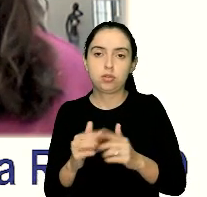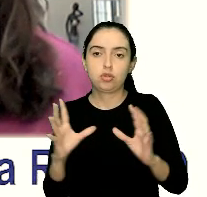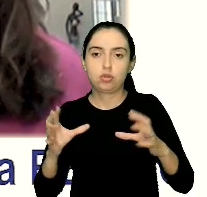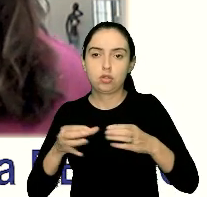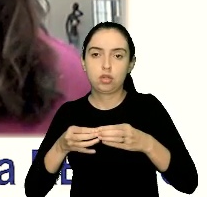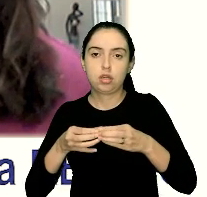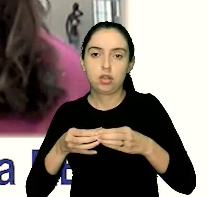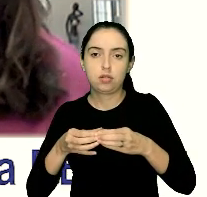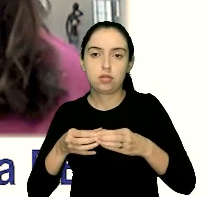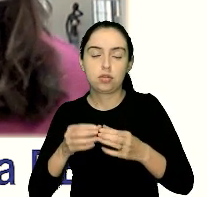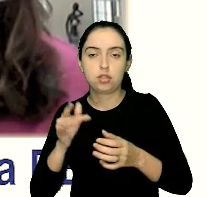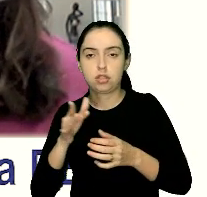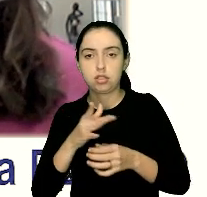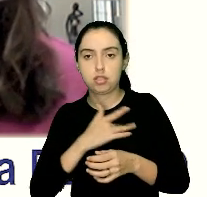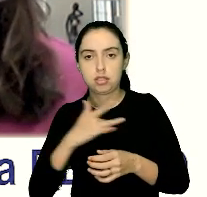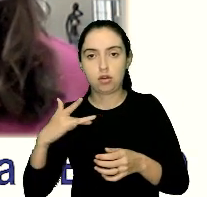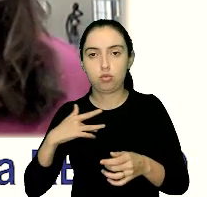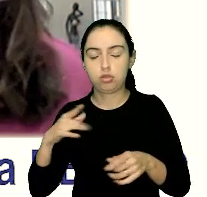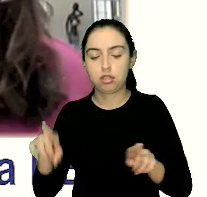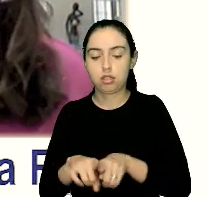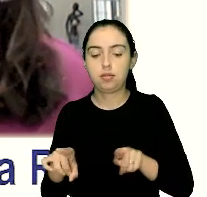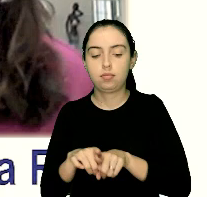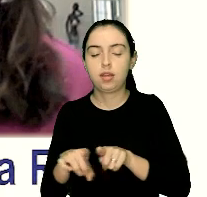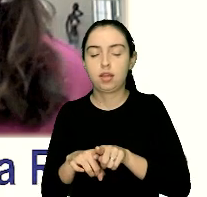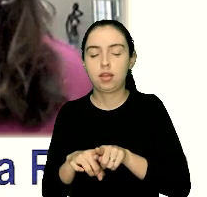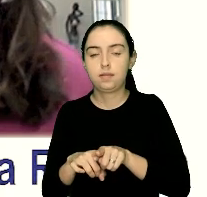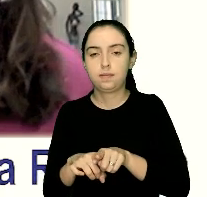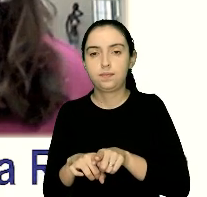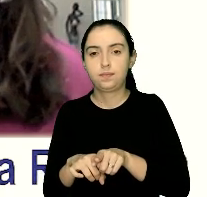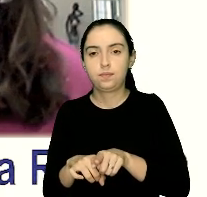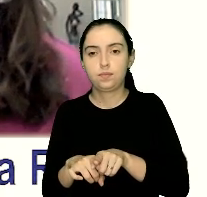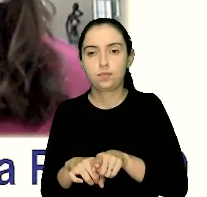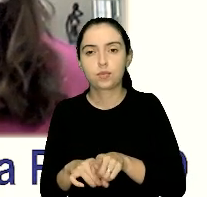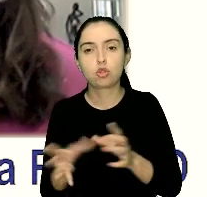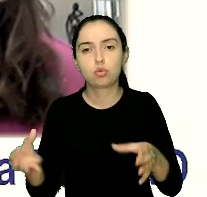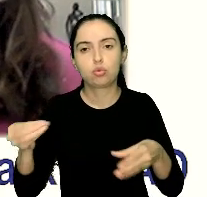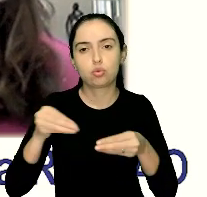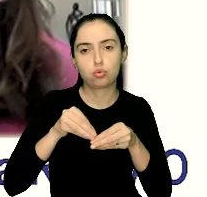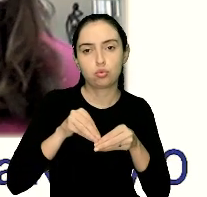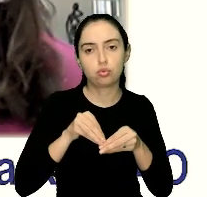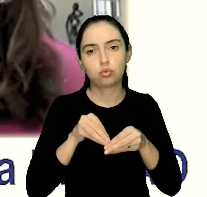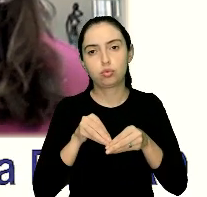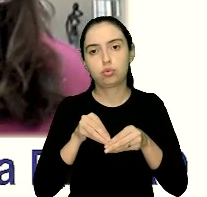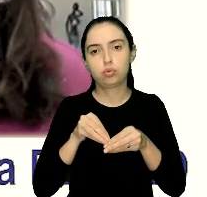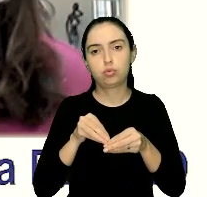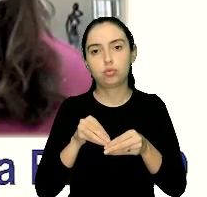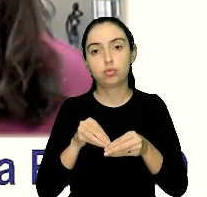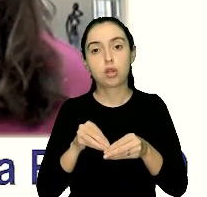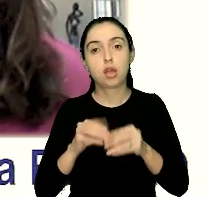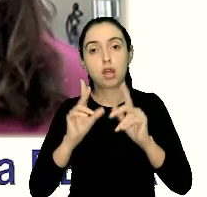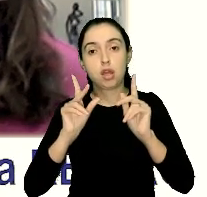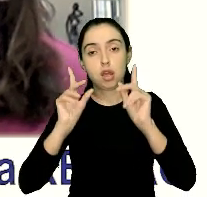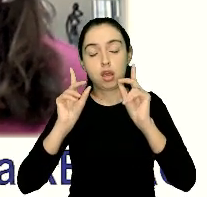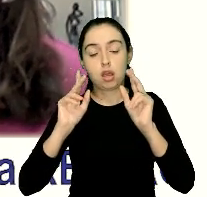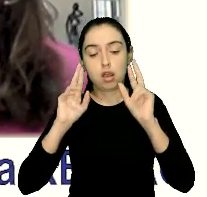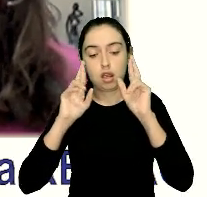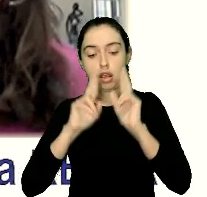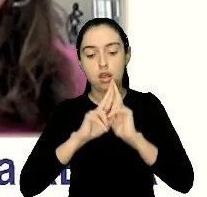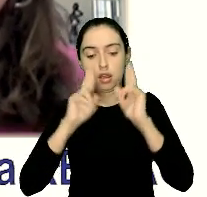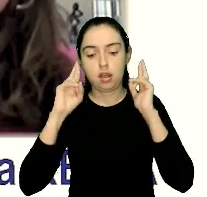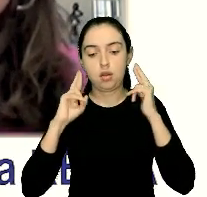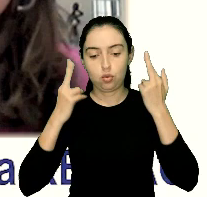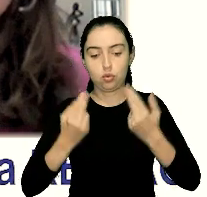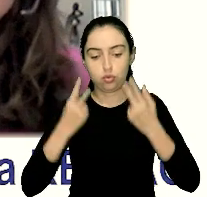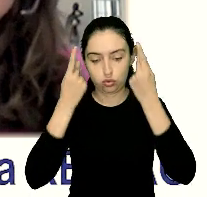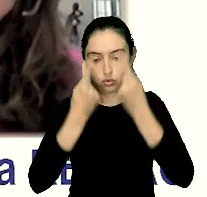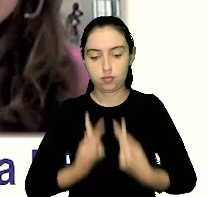como aqueles que compõem o setor de recursos humanos do Tribunal e das Seções Judiciárias de São Paulo. Agradeço